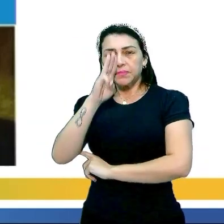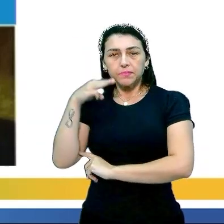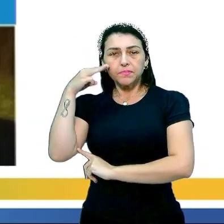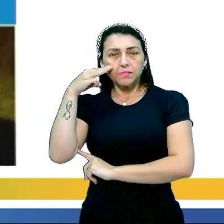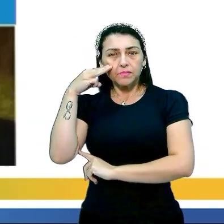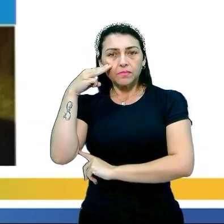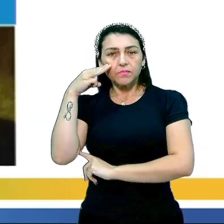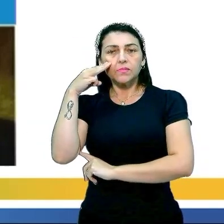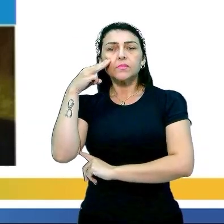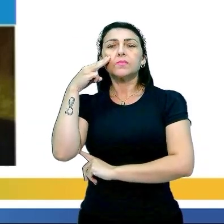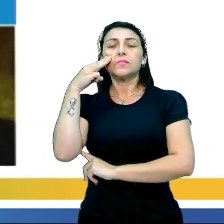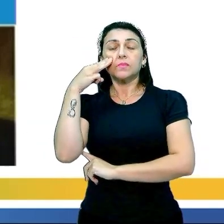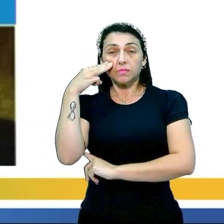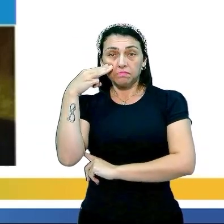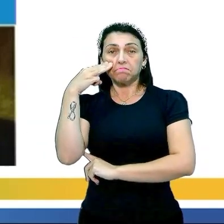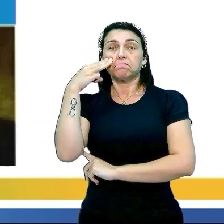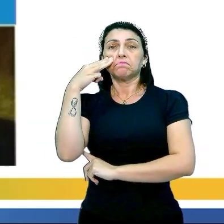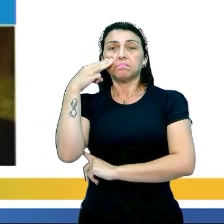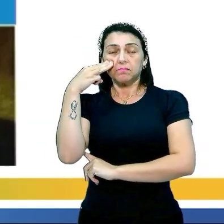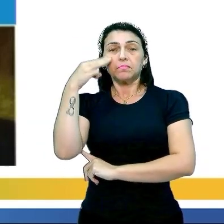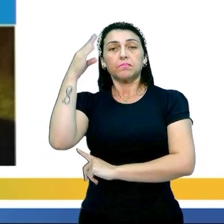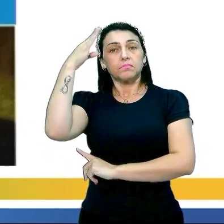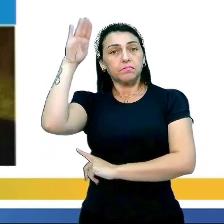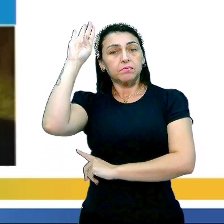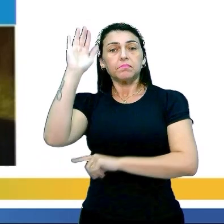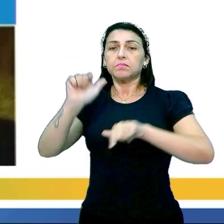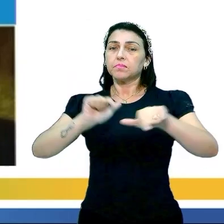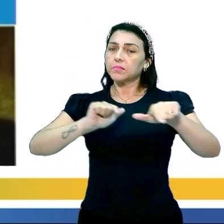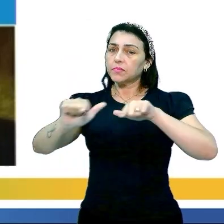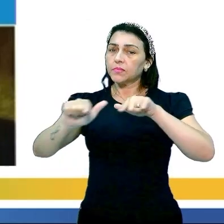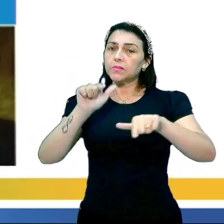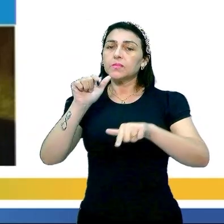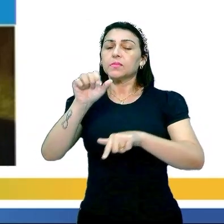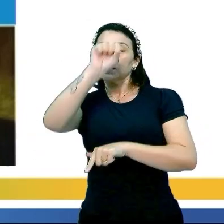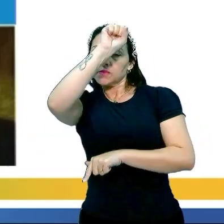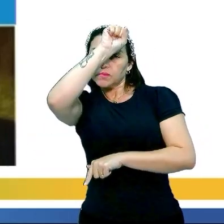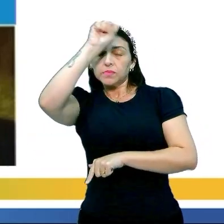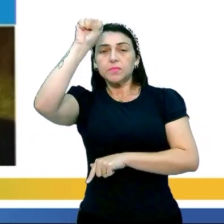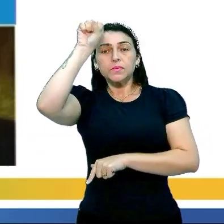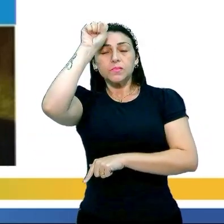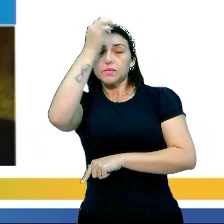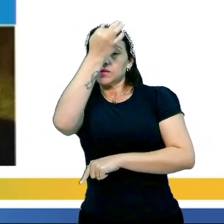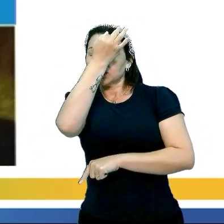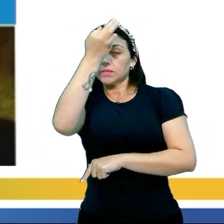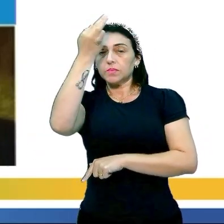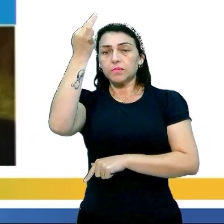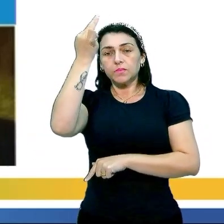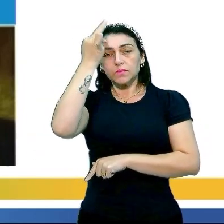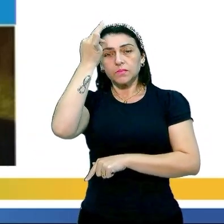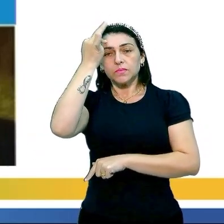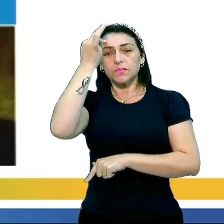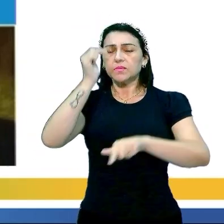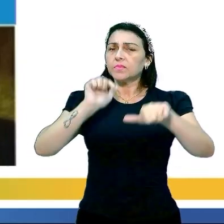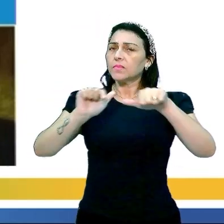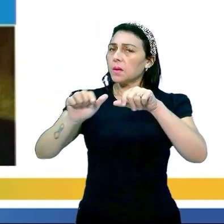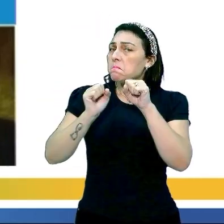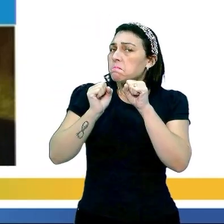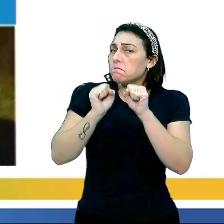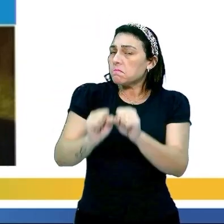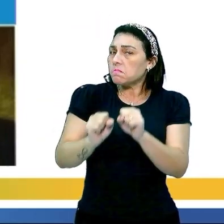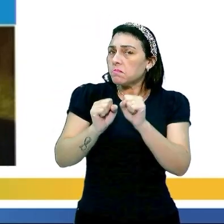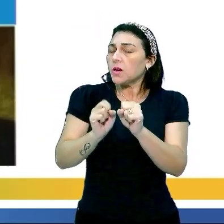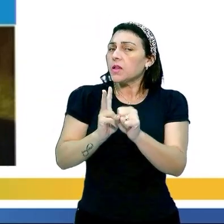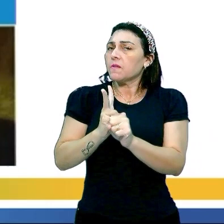Karl Marx, um dos grandes teóricos do trabalho, sociólogo, filósofo, Então, esse trabalho pode ser